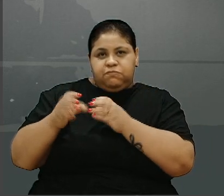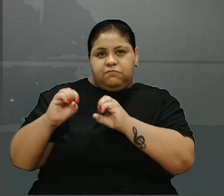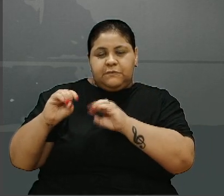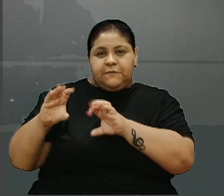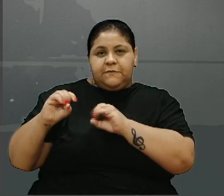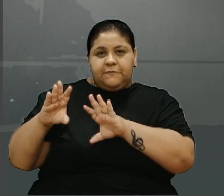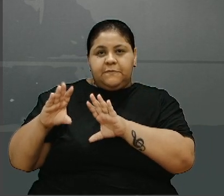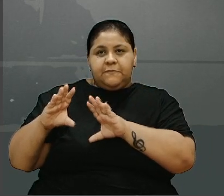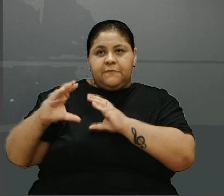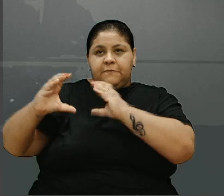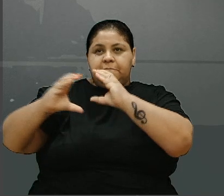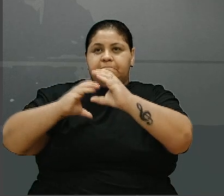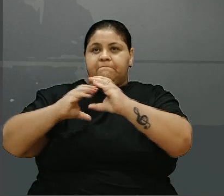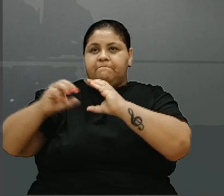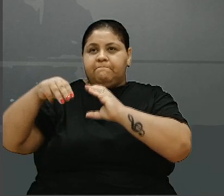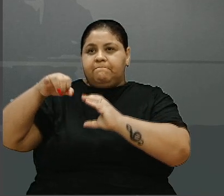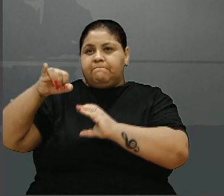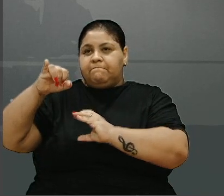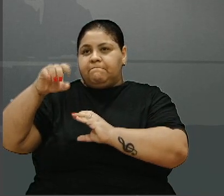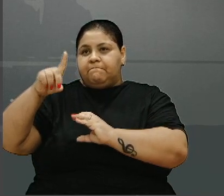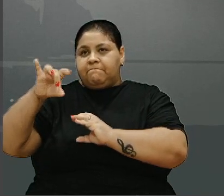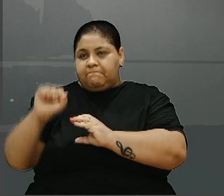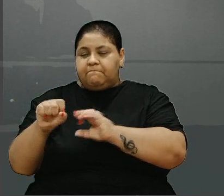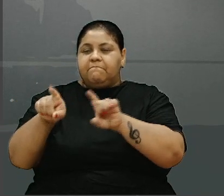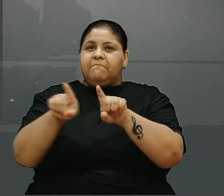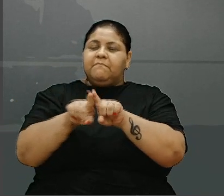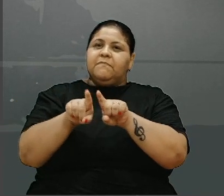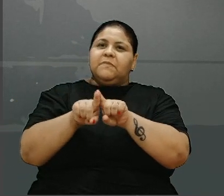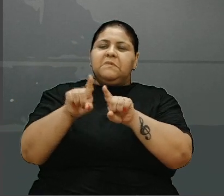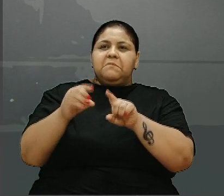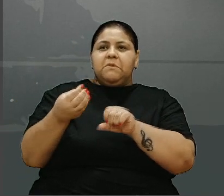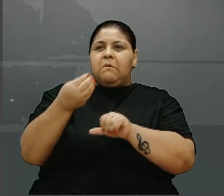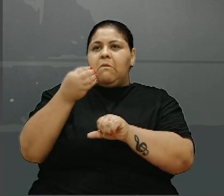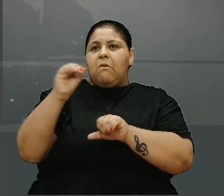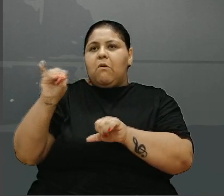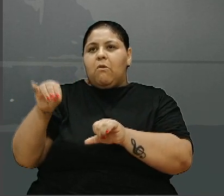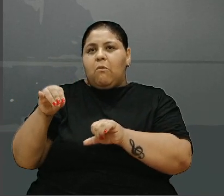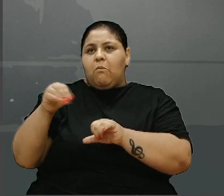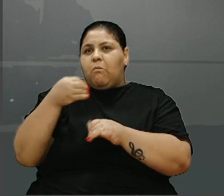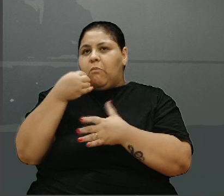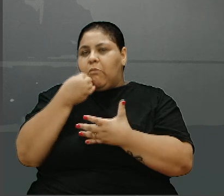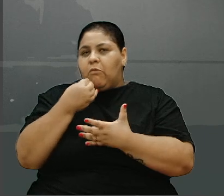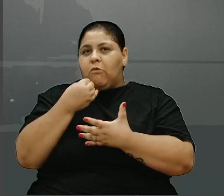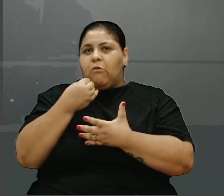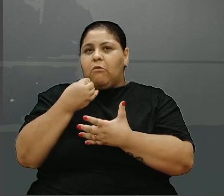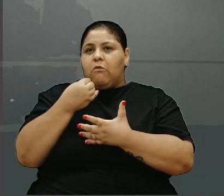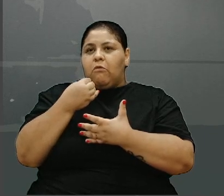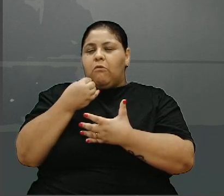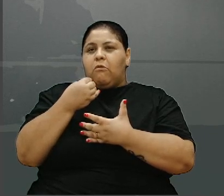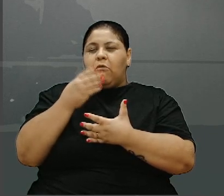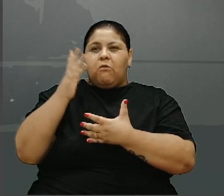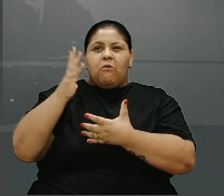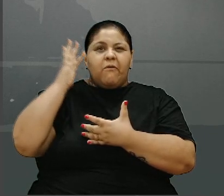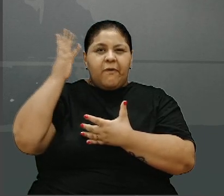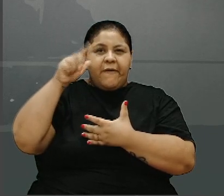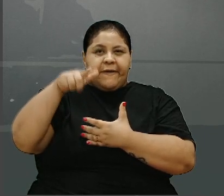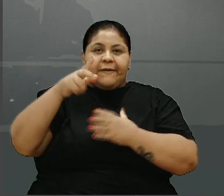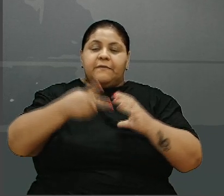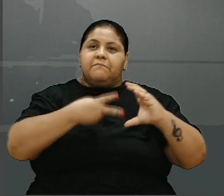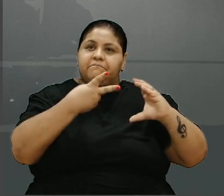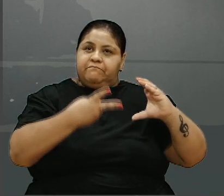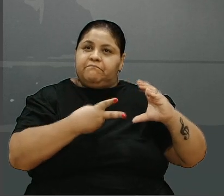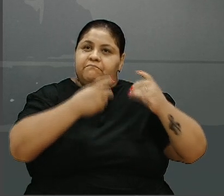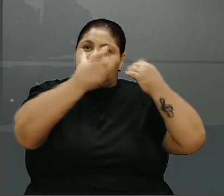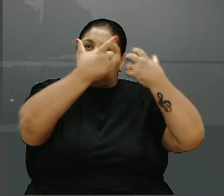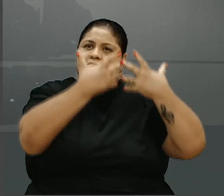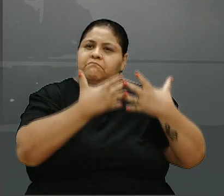educação midiáticas, inclusive com a possibilidade de um seminário aqui na Câmara de Vereadores,